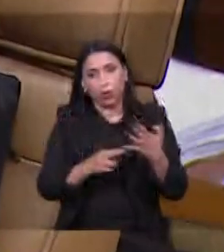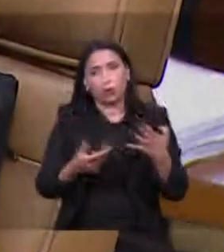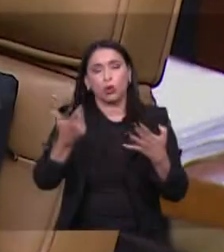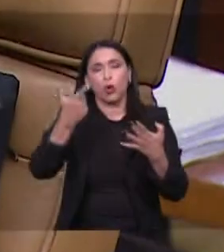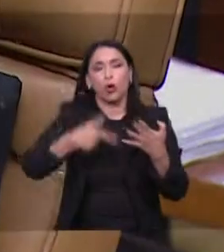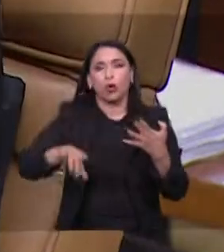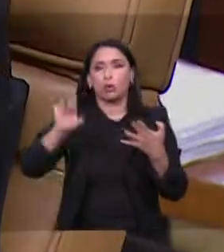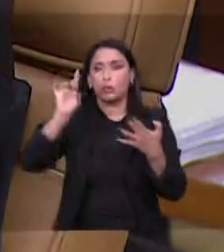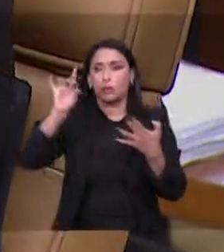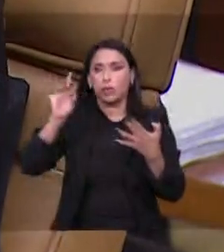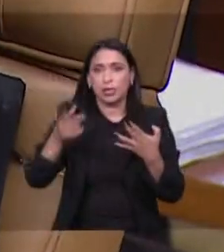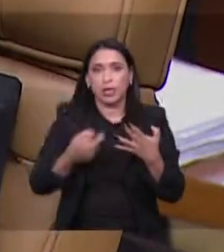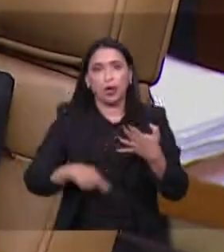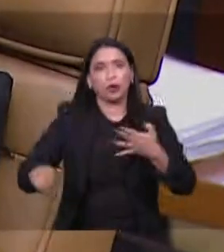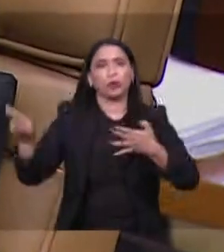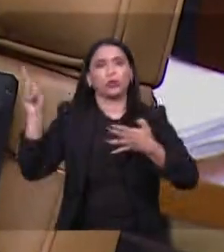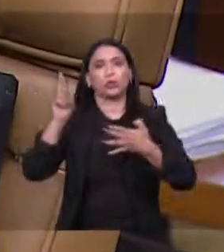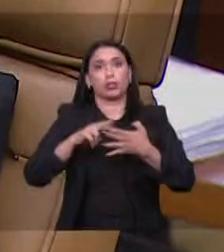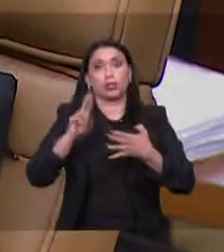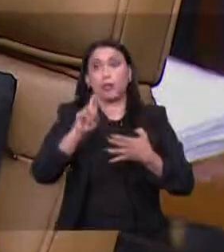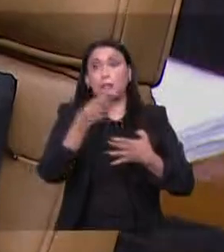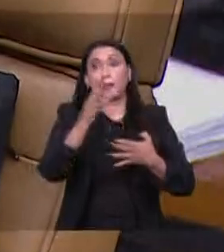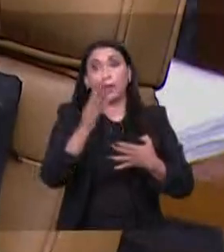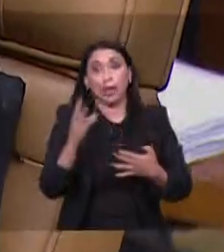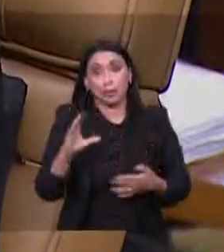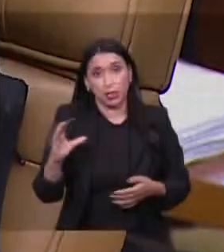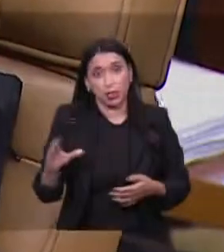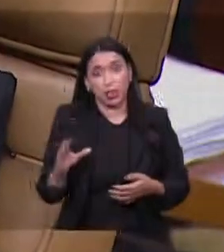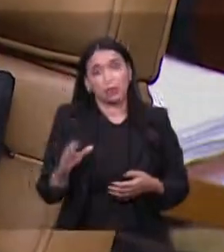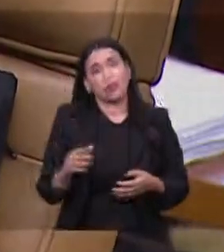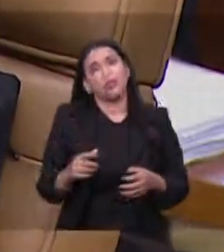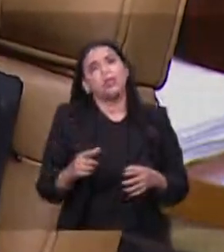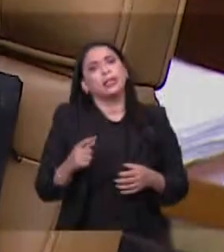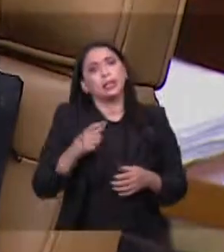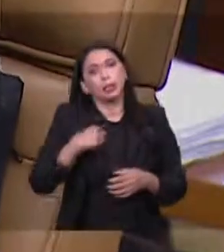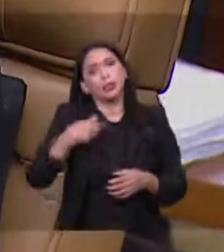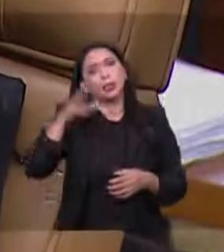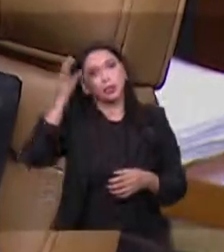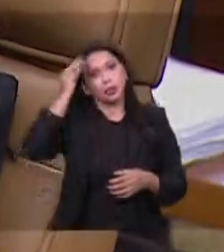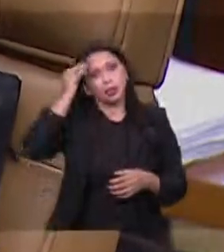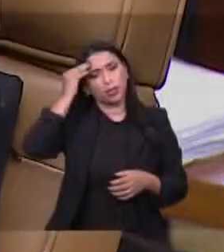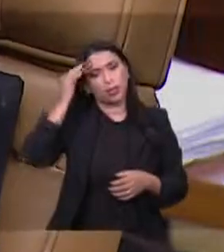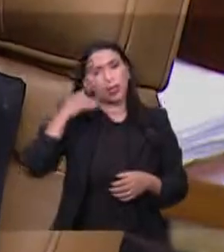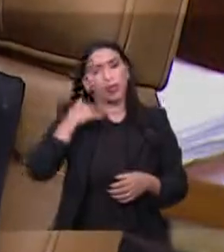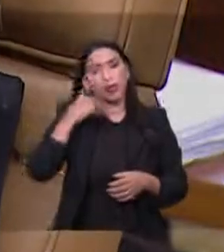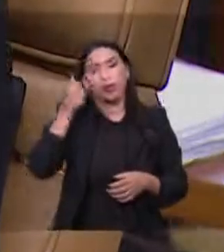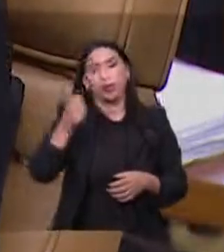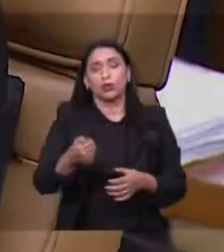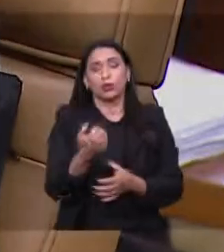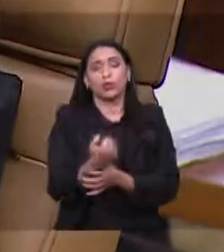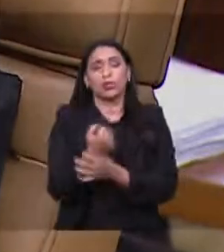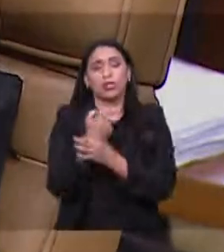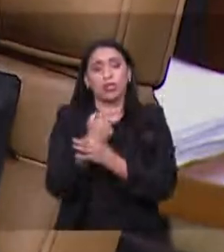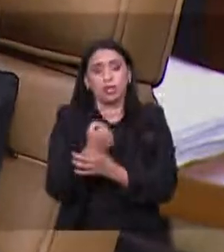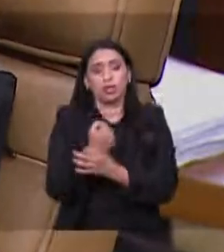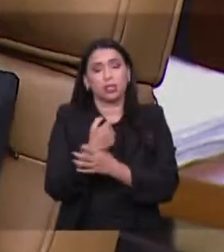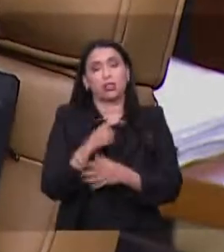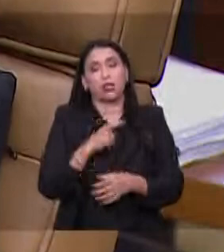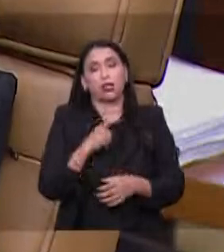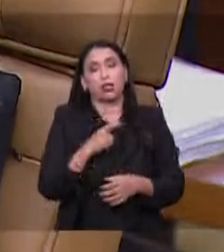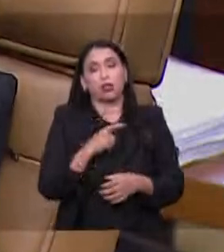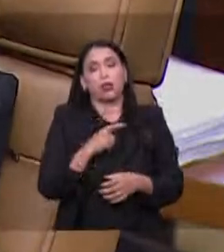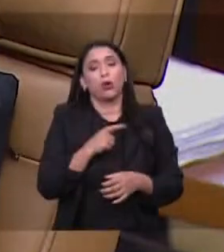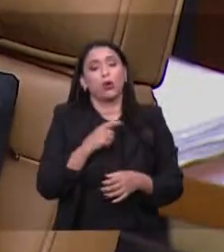tem recurso ordinário, a parte tem habeas corpus. Então, eu entendi que o grande juiz de garantia são os juízes e